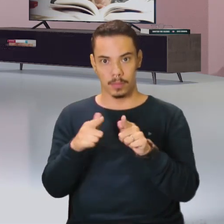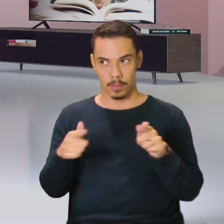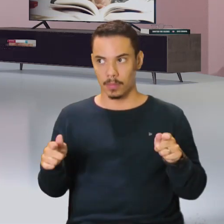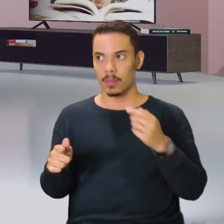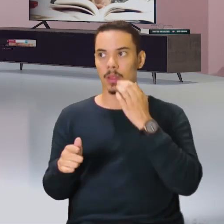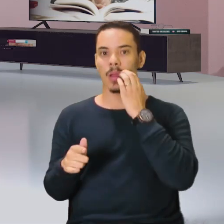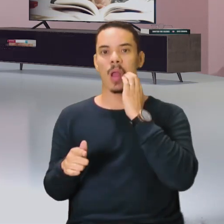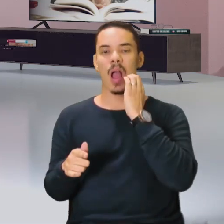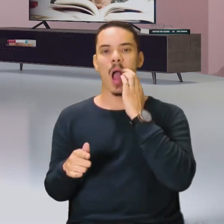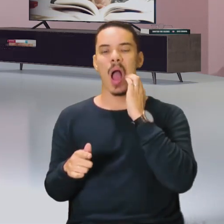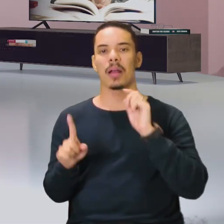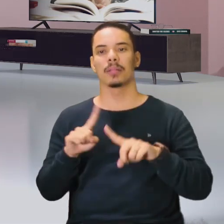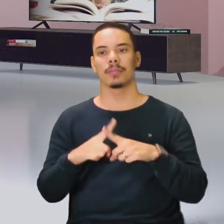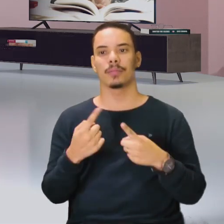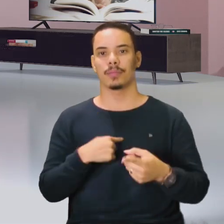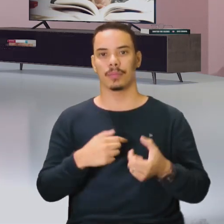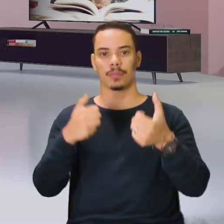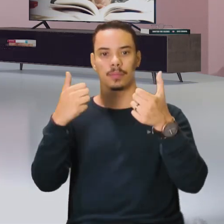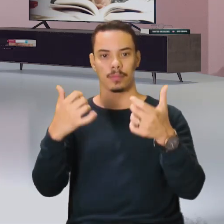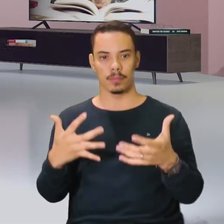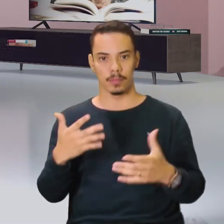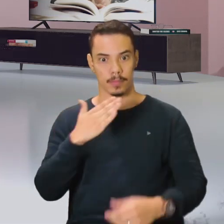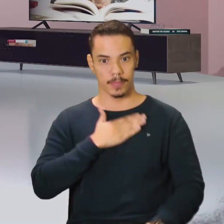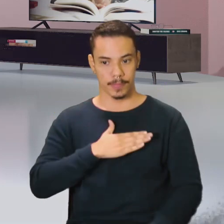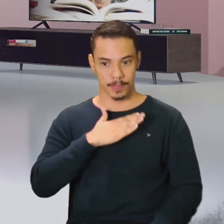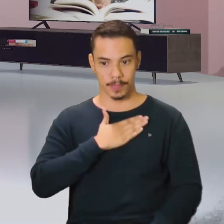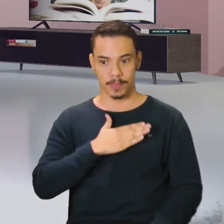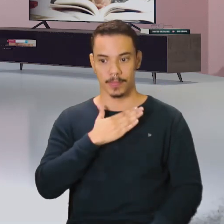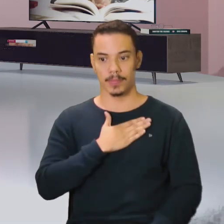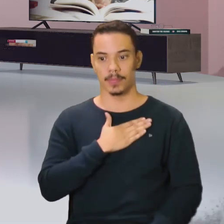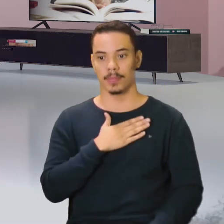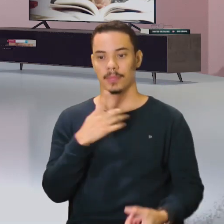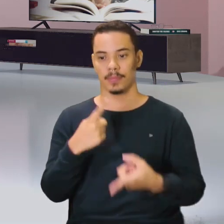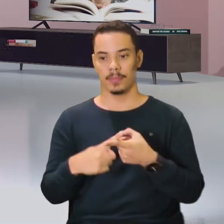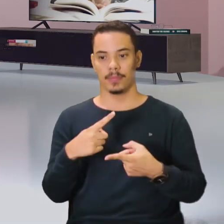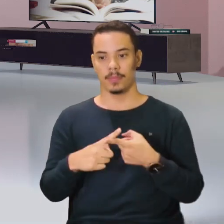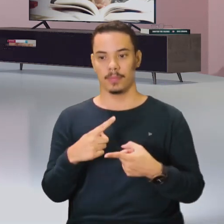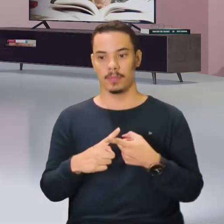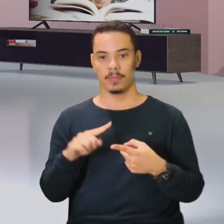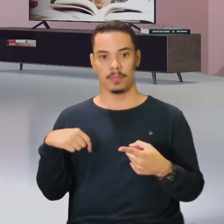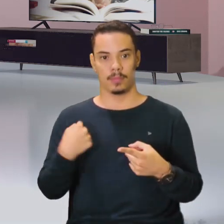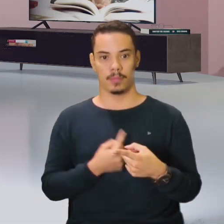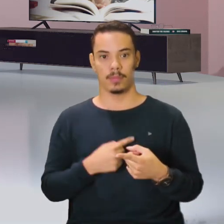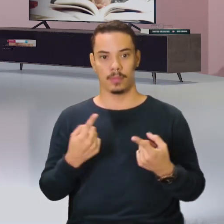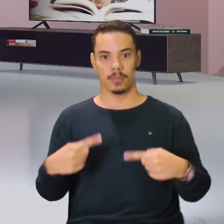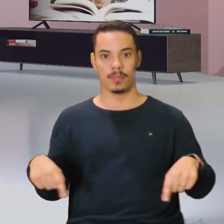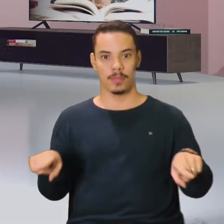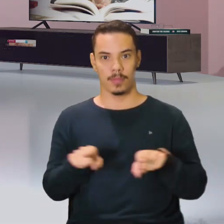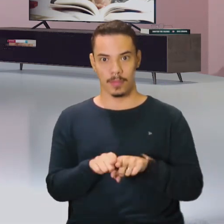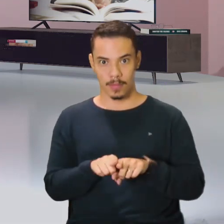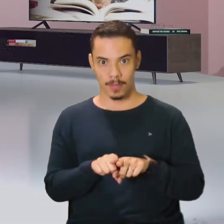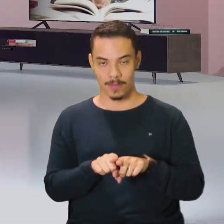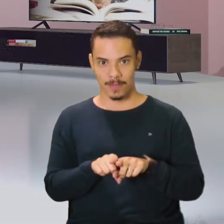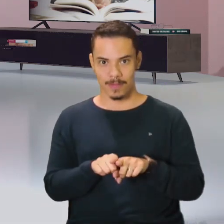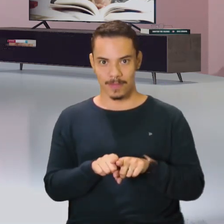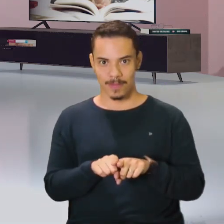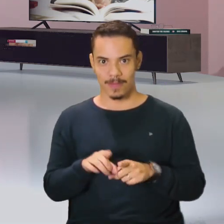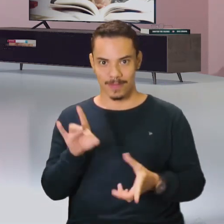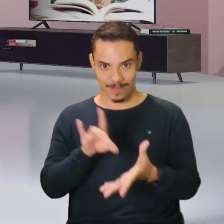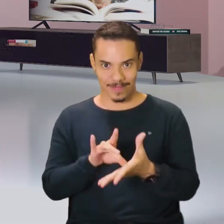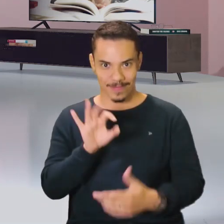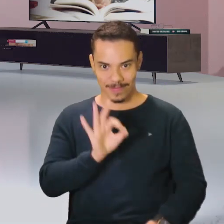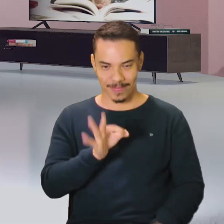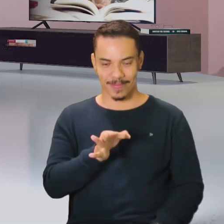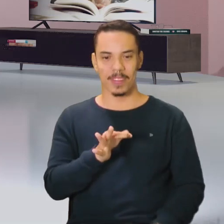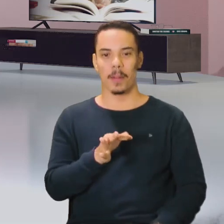né? Então... Mas só que quando eu falei assim, calma um pouquinho, que o nosso parceiro. Ah, verdade,